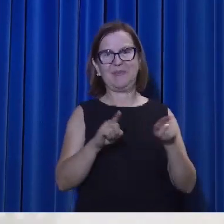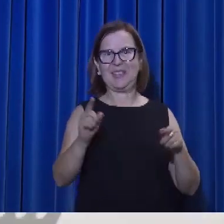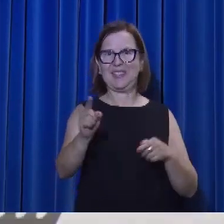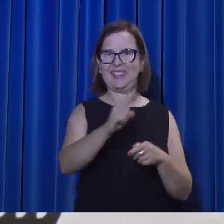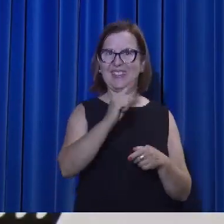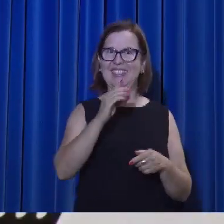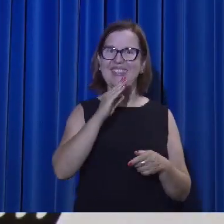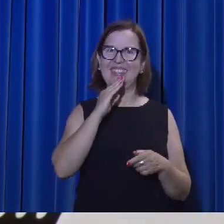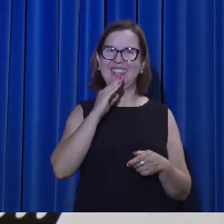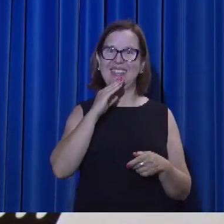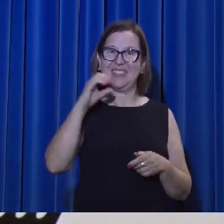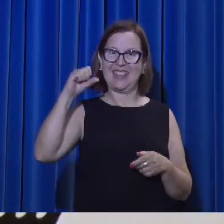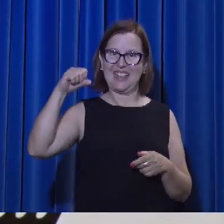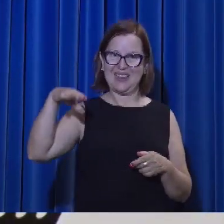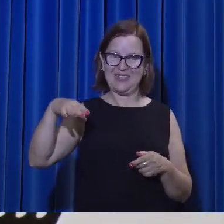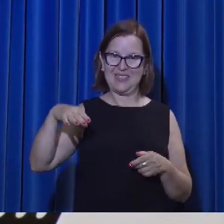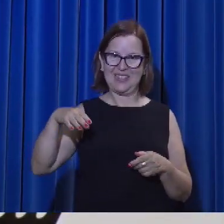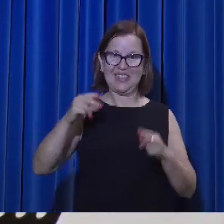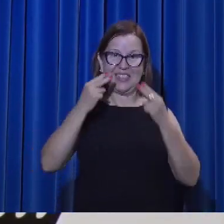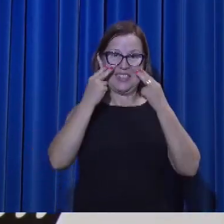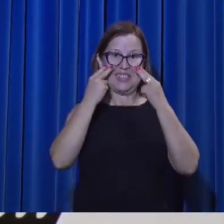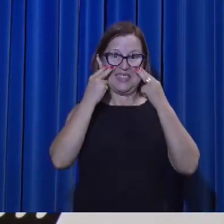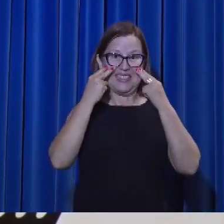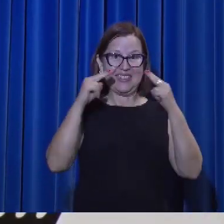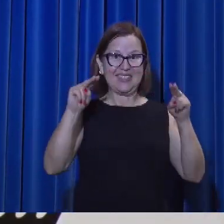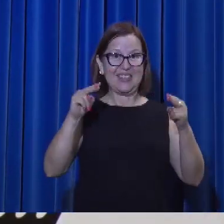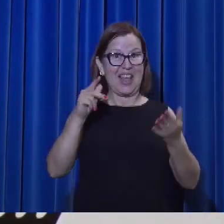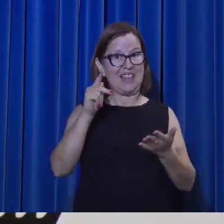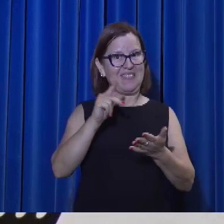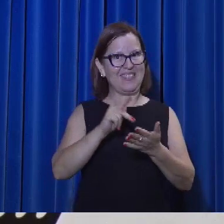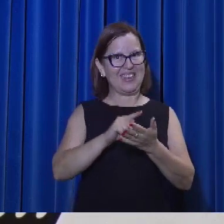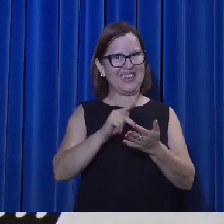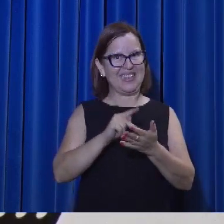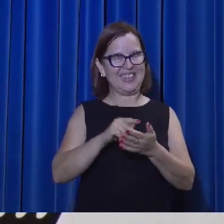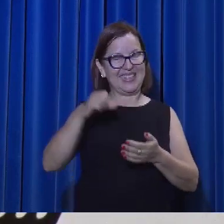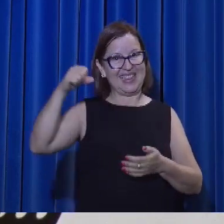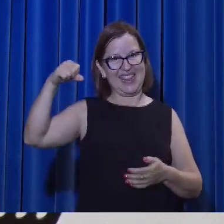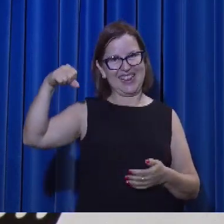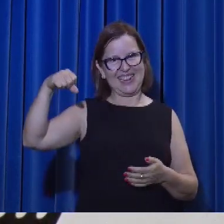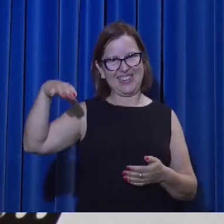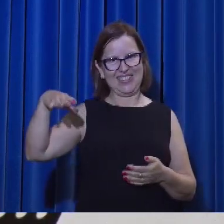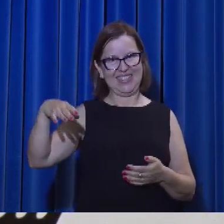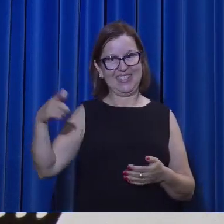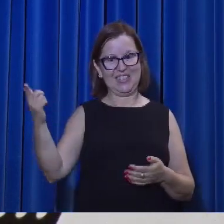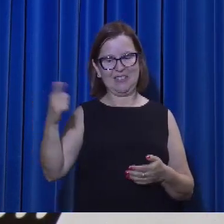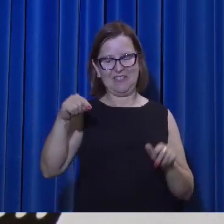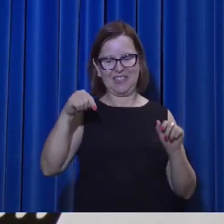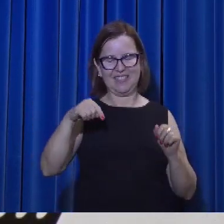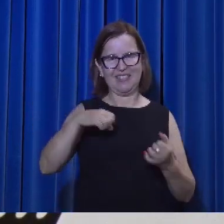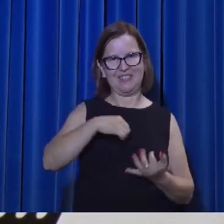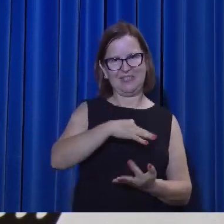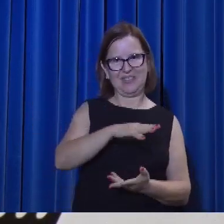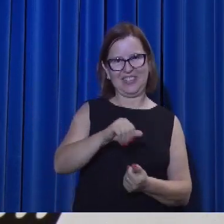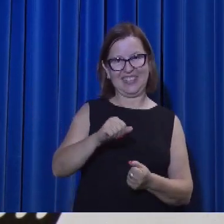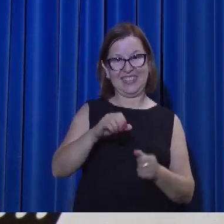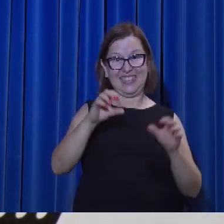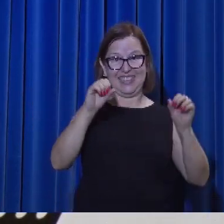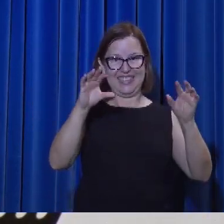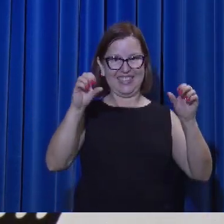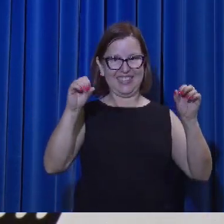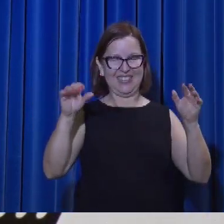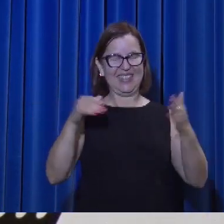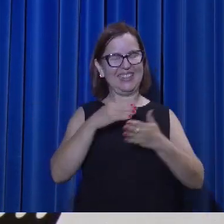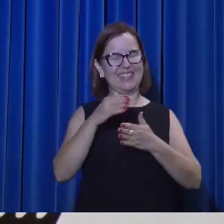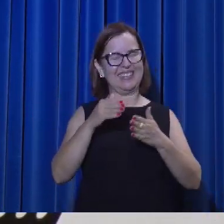testificar da luz, a verdadeira luz, que vinda ao mundo, ilumina todo o